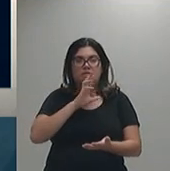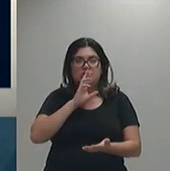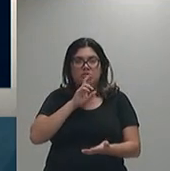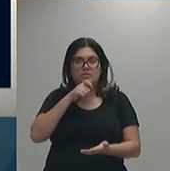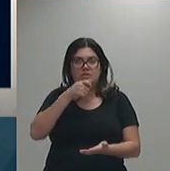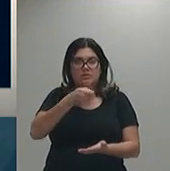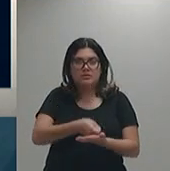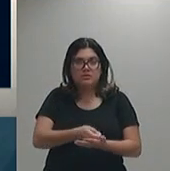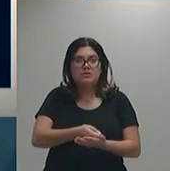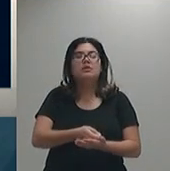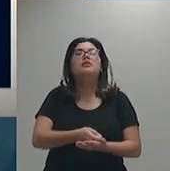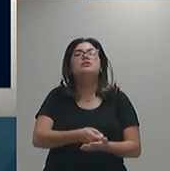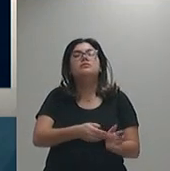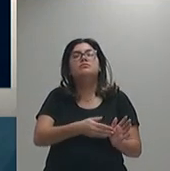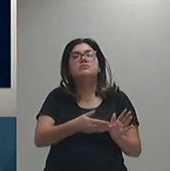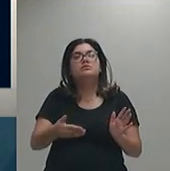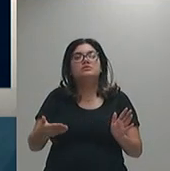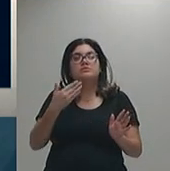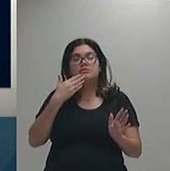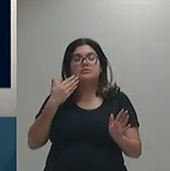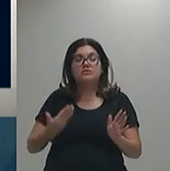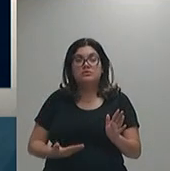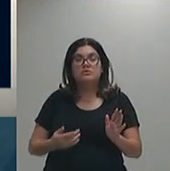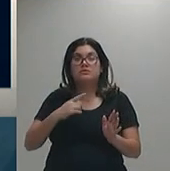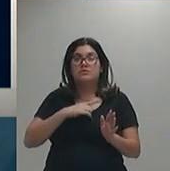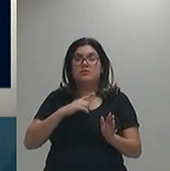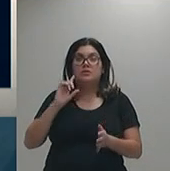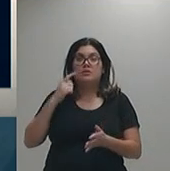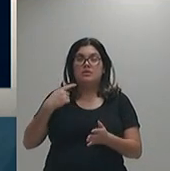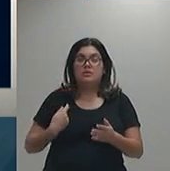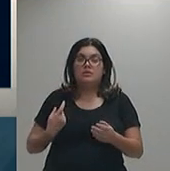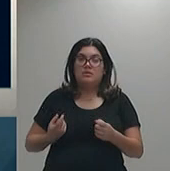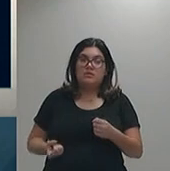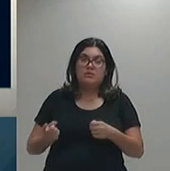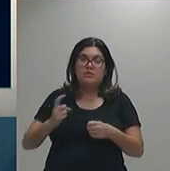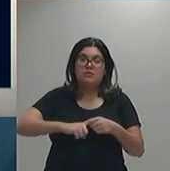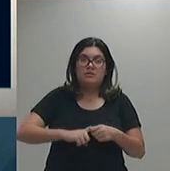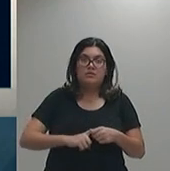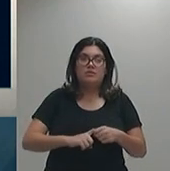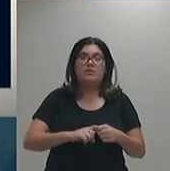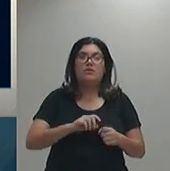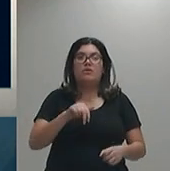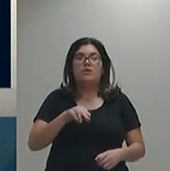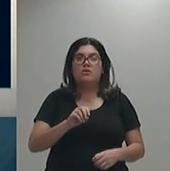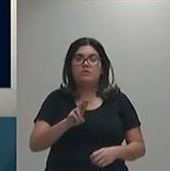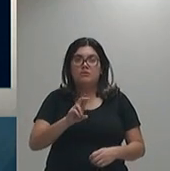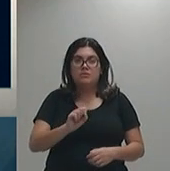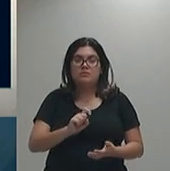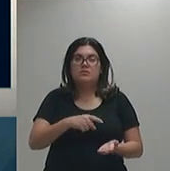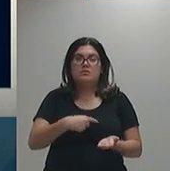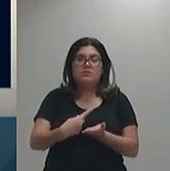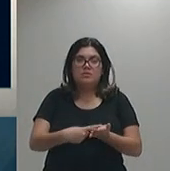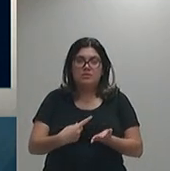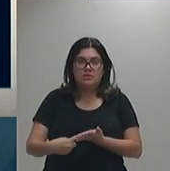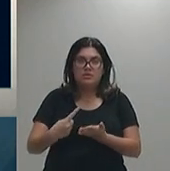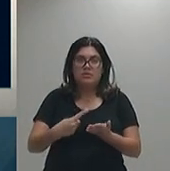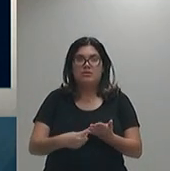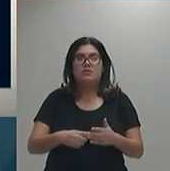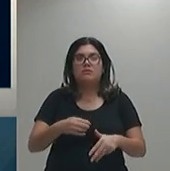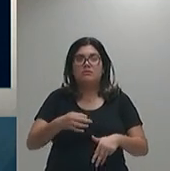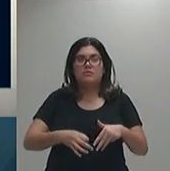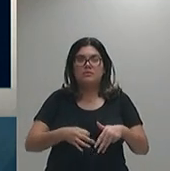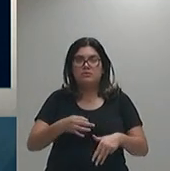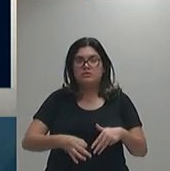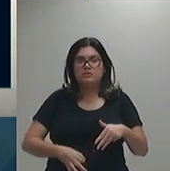recorrido e determinar o restabelecimento do ônus sucumbencial arbitrado pela magistrada de piso